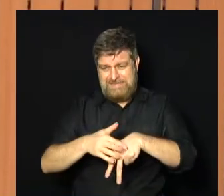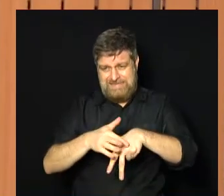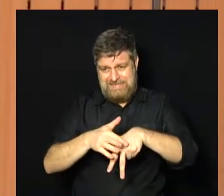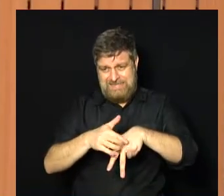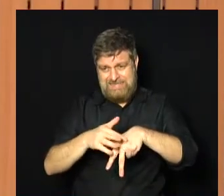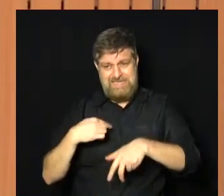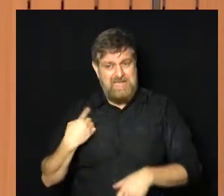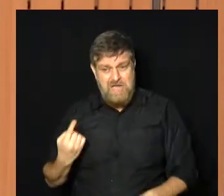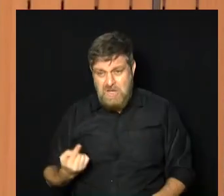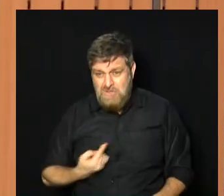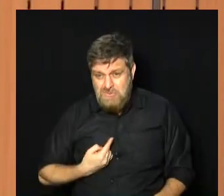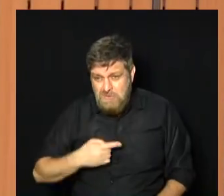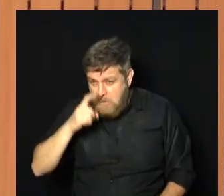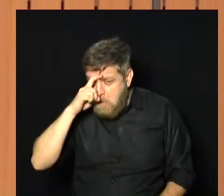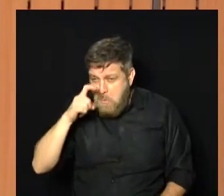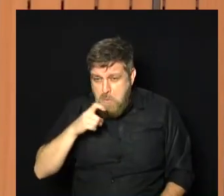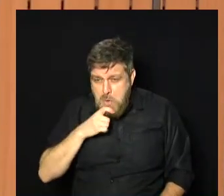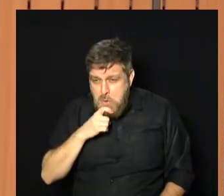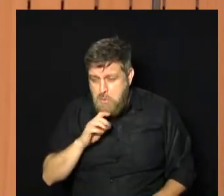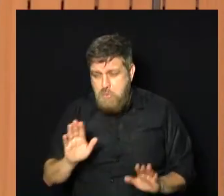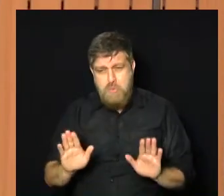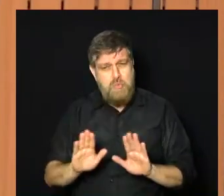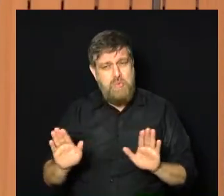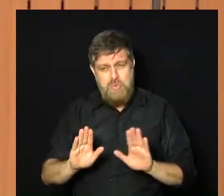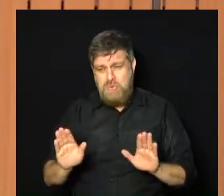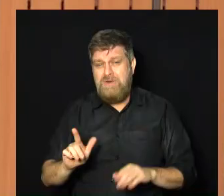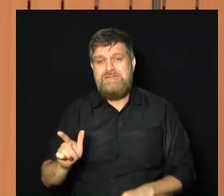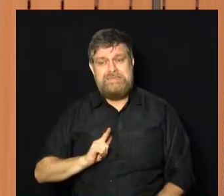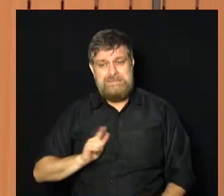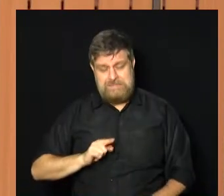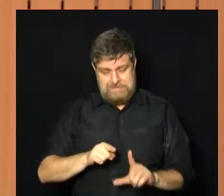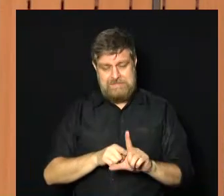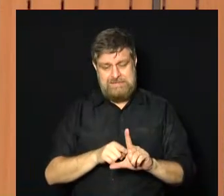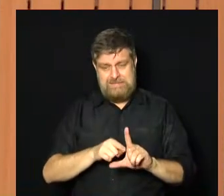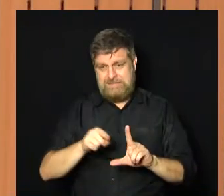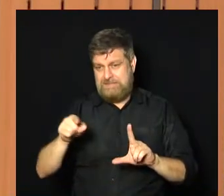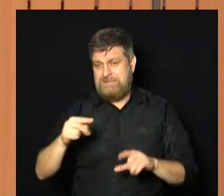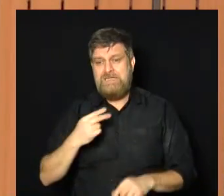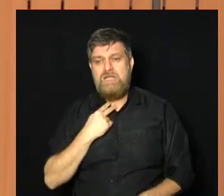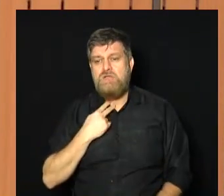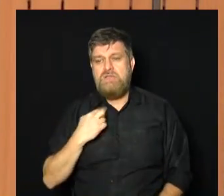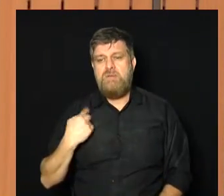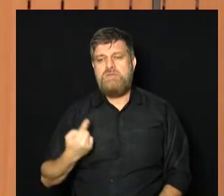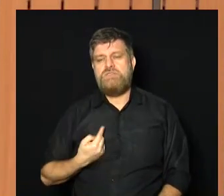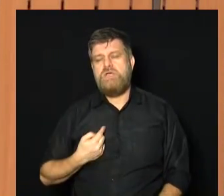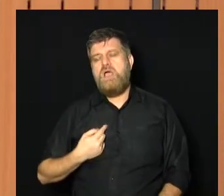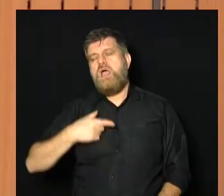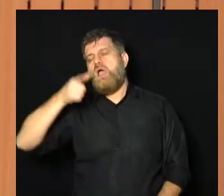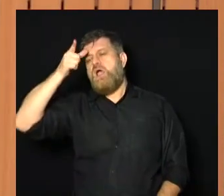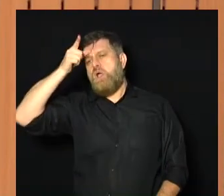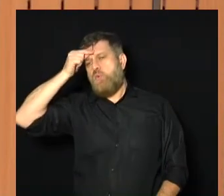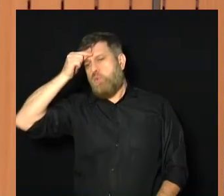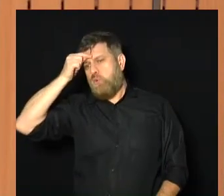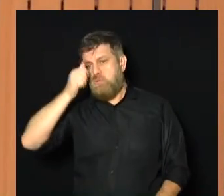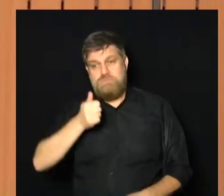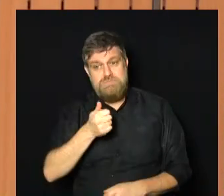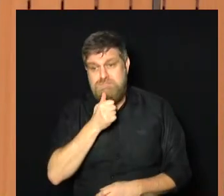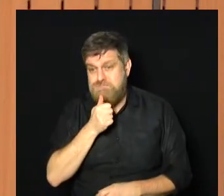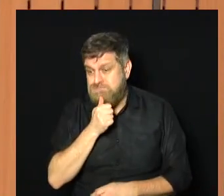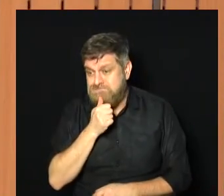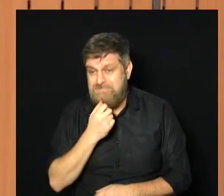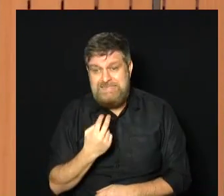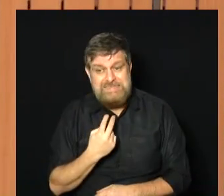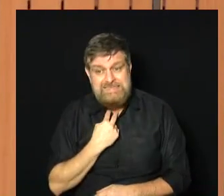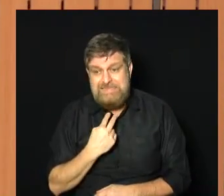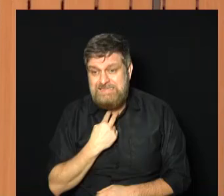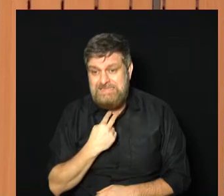situação ainda tranquila em relação à pandemia que permitiria um relaxamento, né, por parte das pessoas em